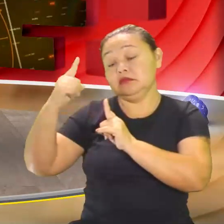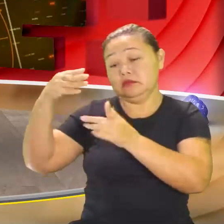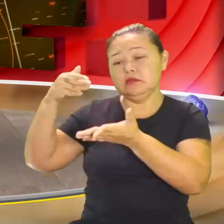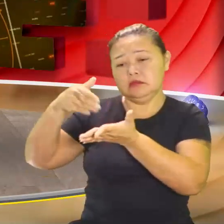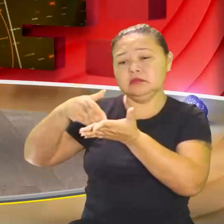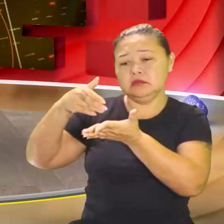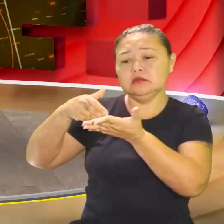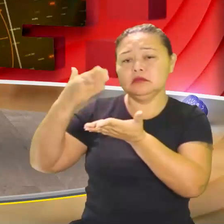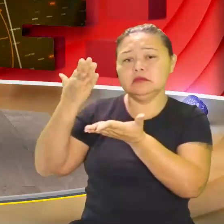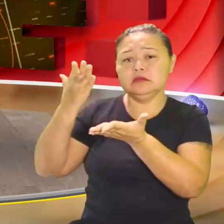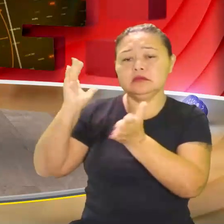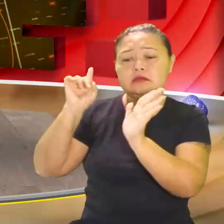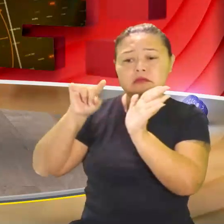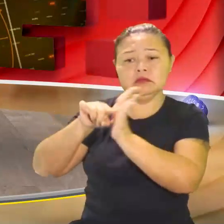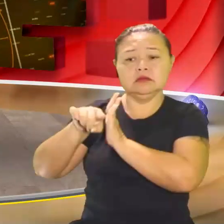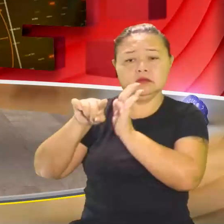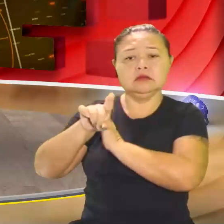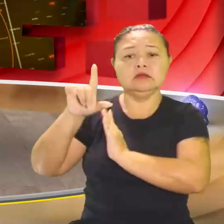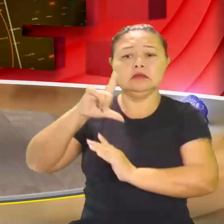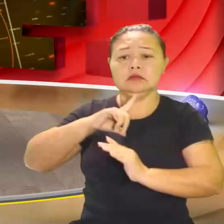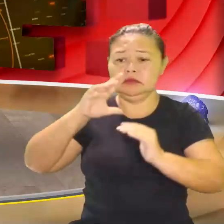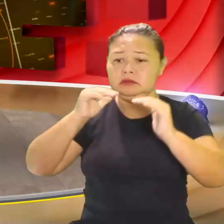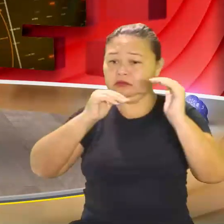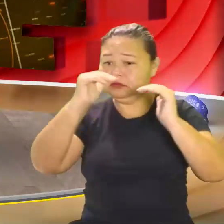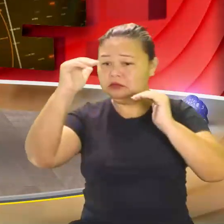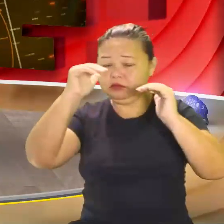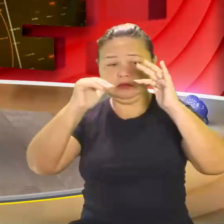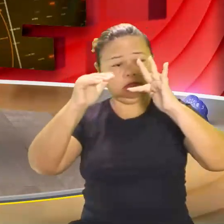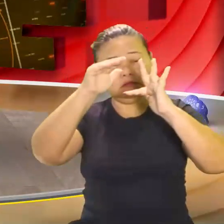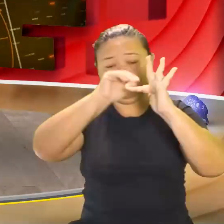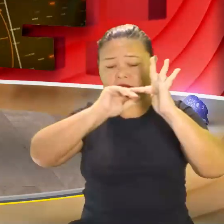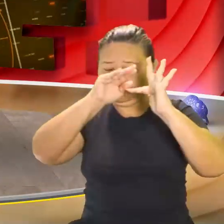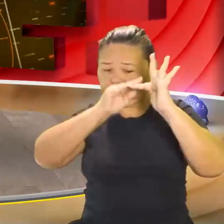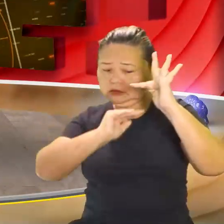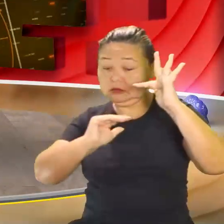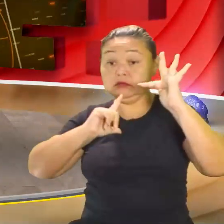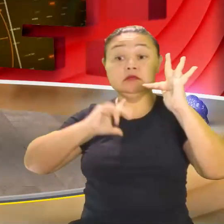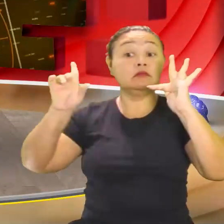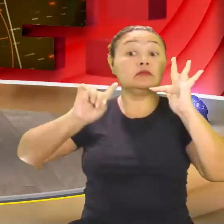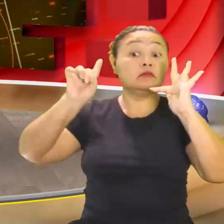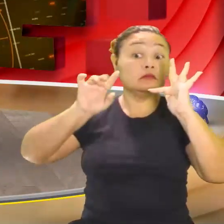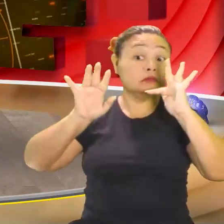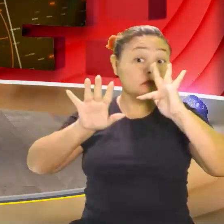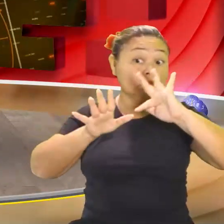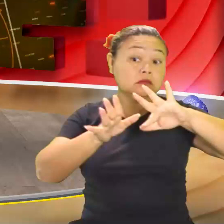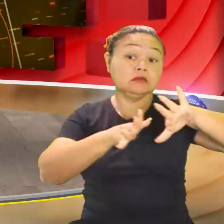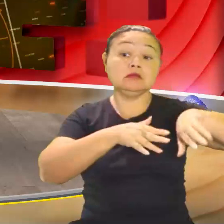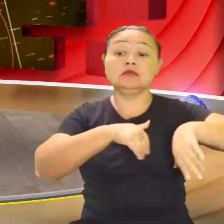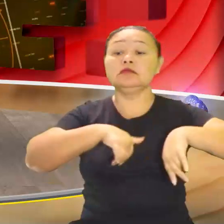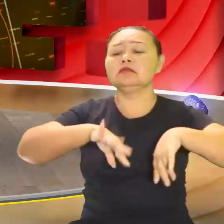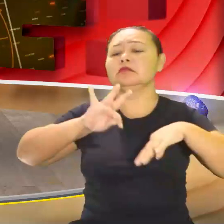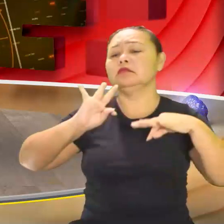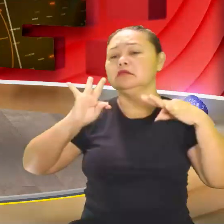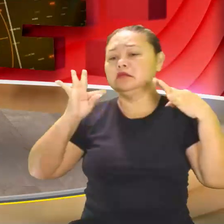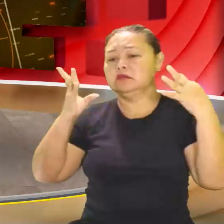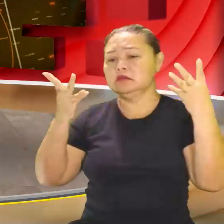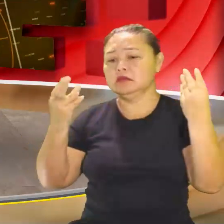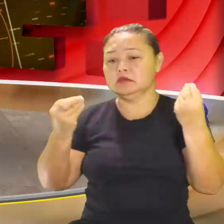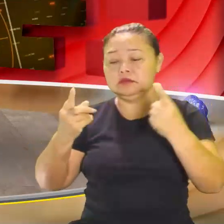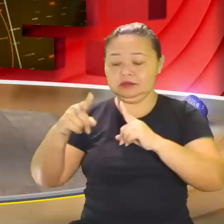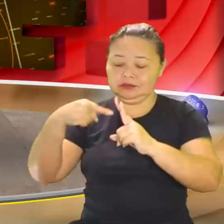nossa última questão do exercício, que teve um deslocamento no gráfico. Perfeito. Tirando isso, o resto é